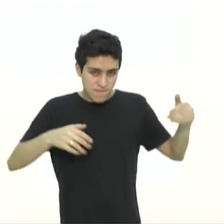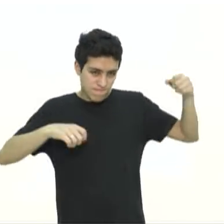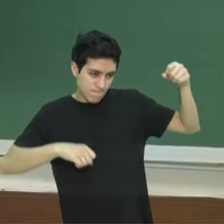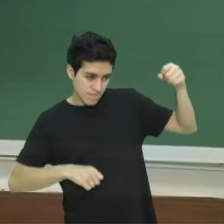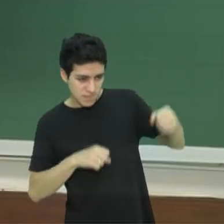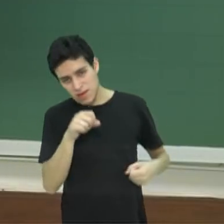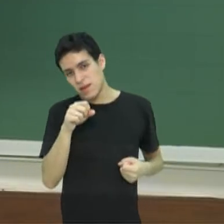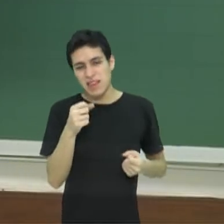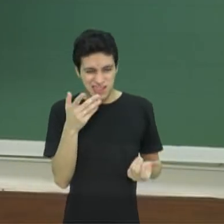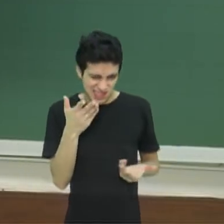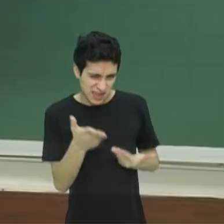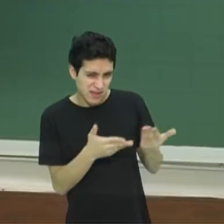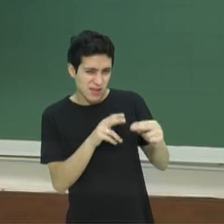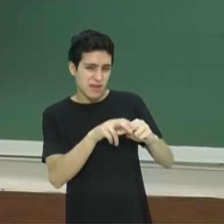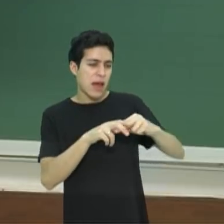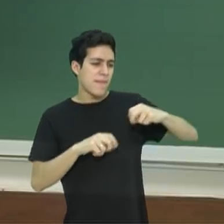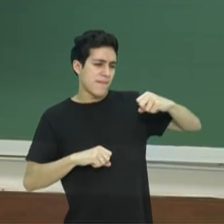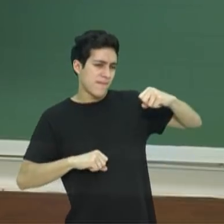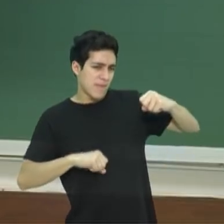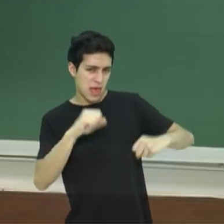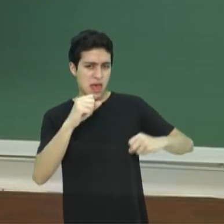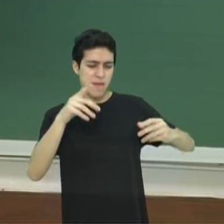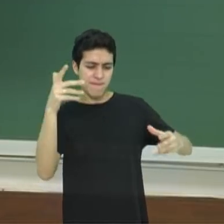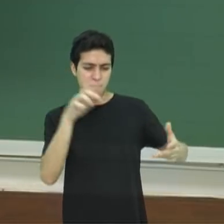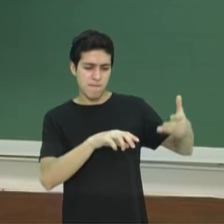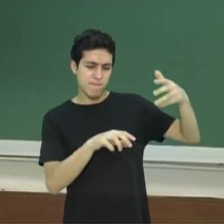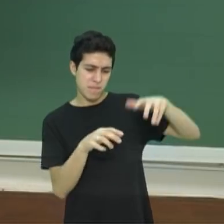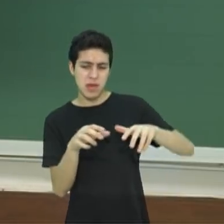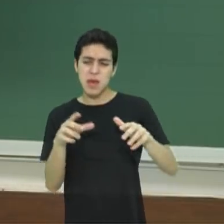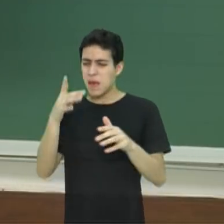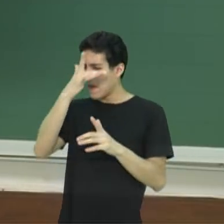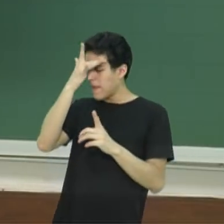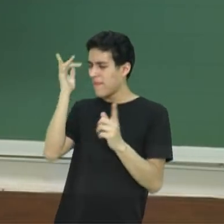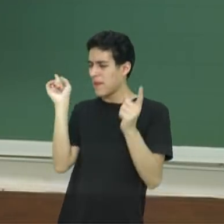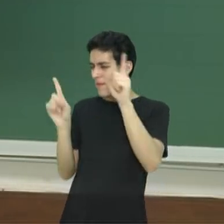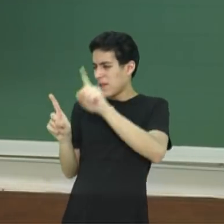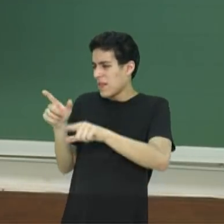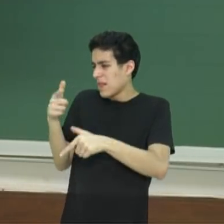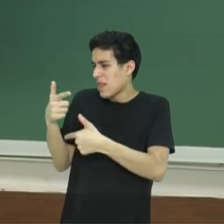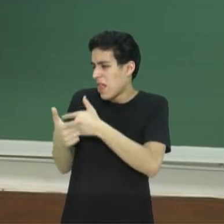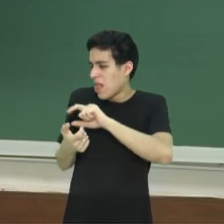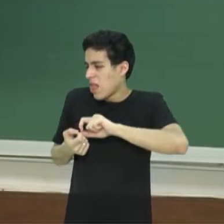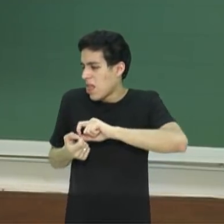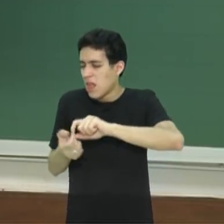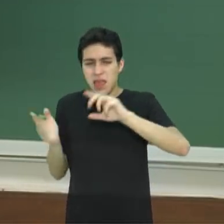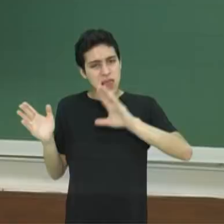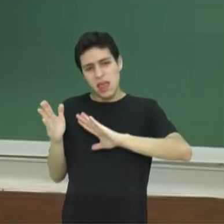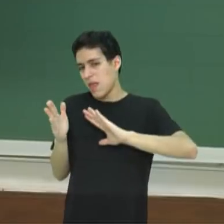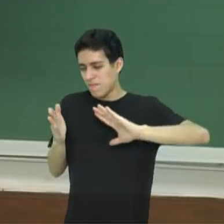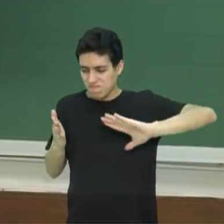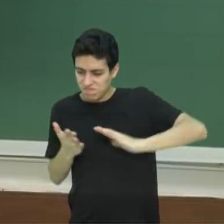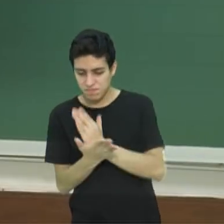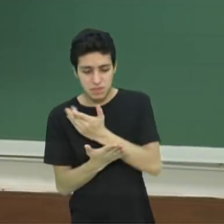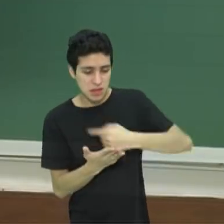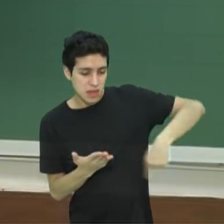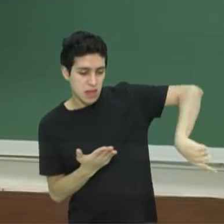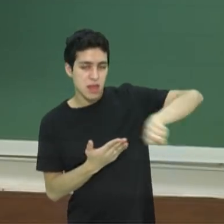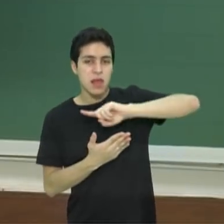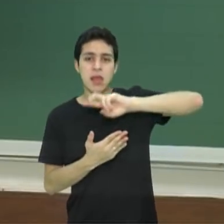serviços, com o uso do maquinário, dispensando a mão de obra, o trabalho com os robôs, inteligência